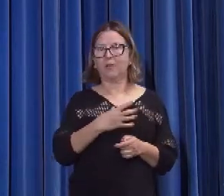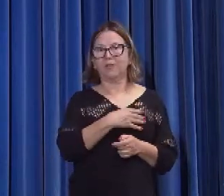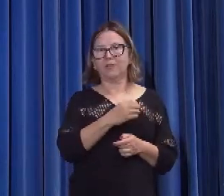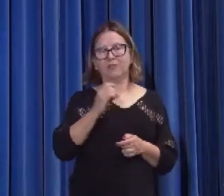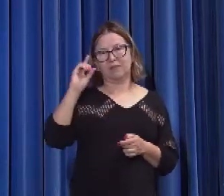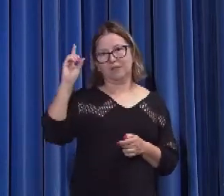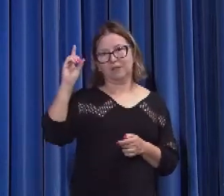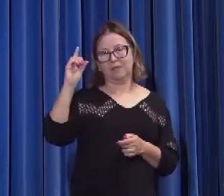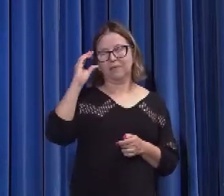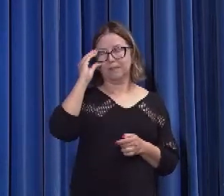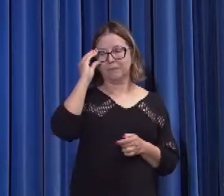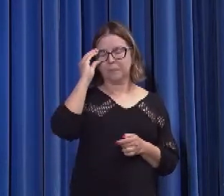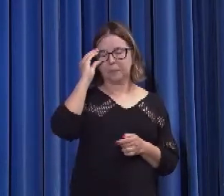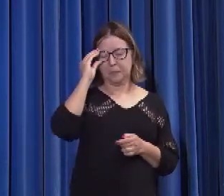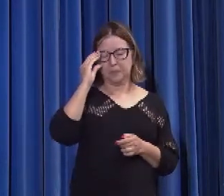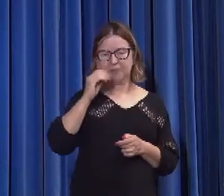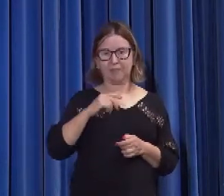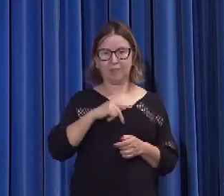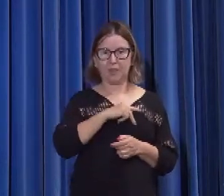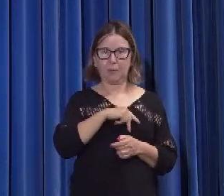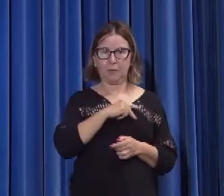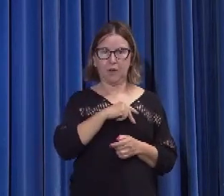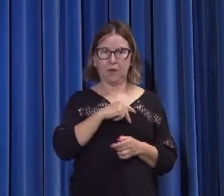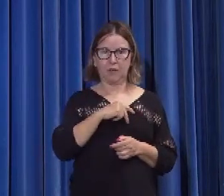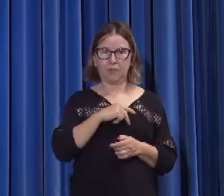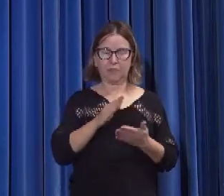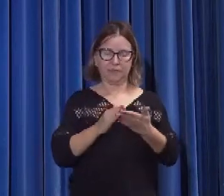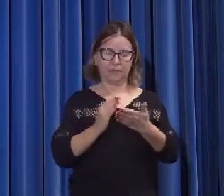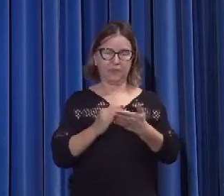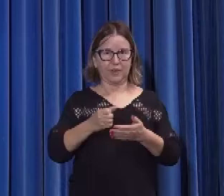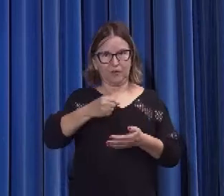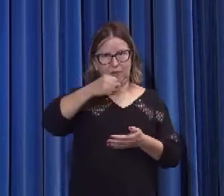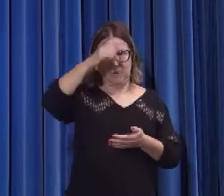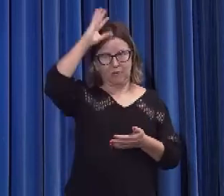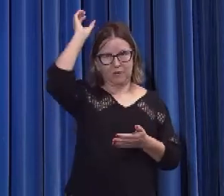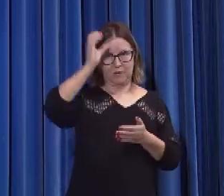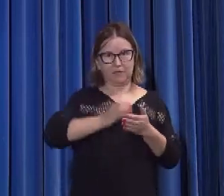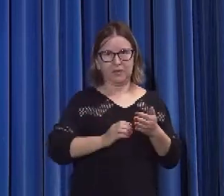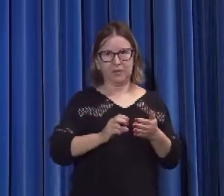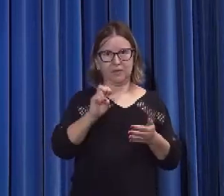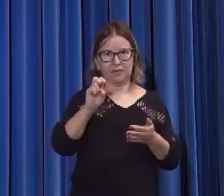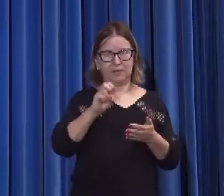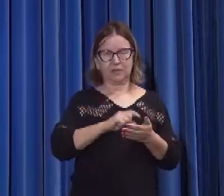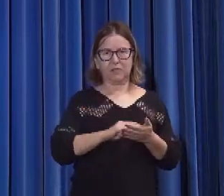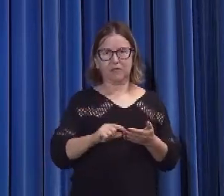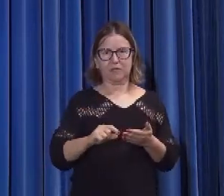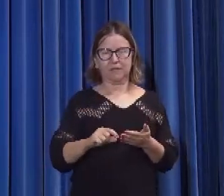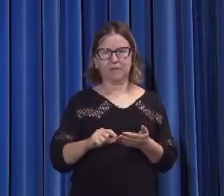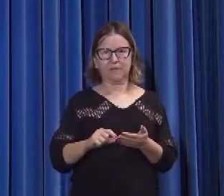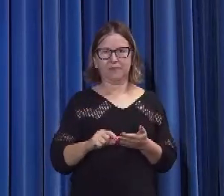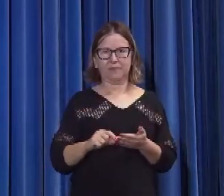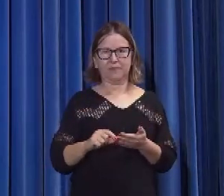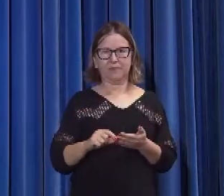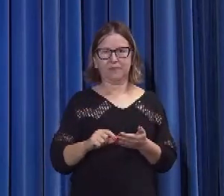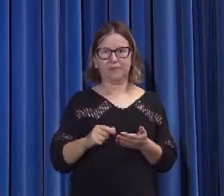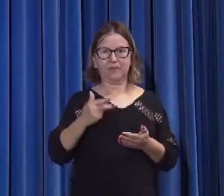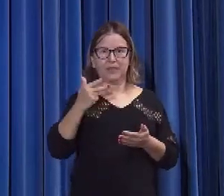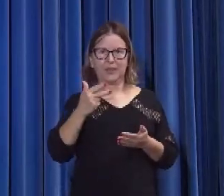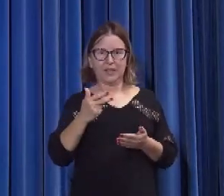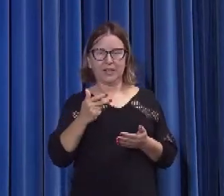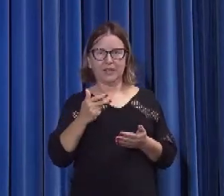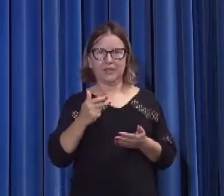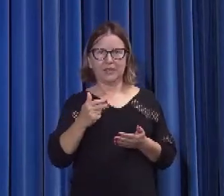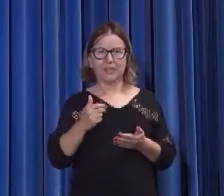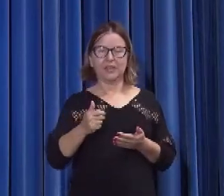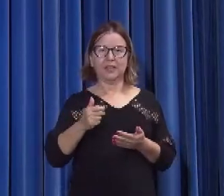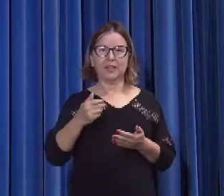O apóstolo Paulo, em Romanos capítulo 5, versículos 3 e 4, escreve algo que chega a ofender a